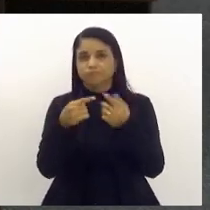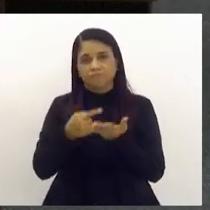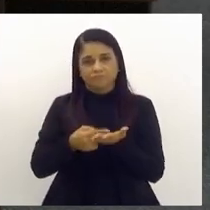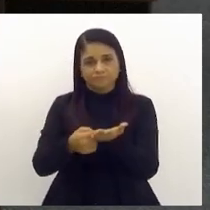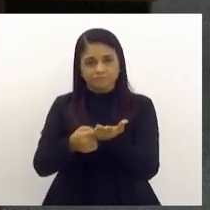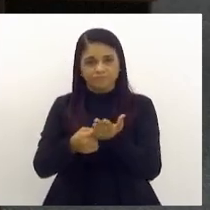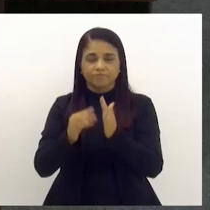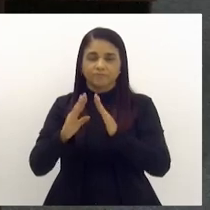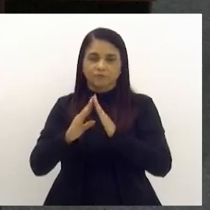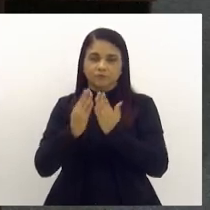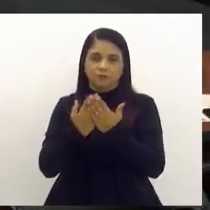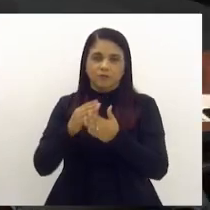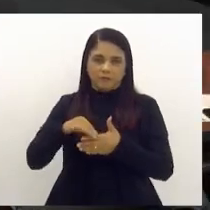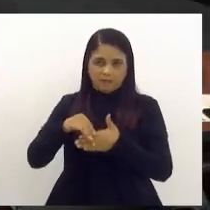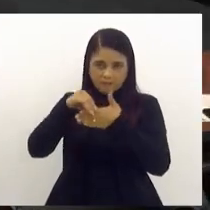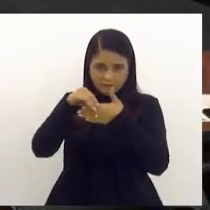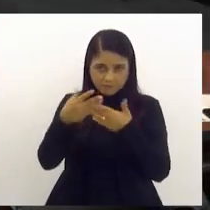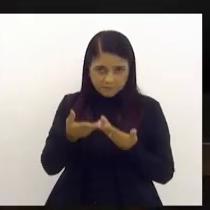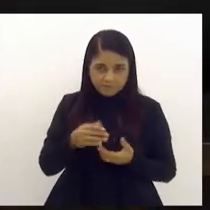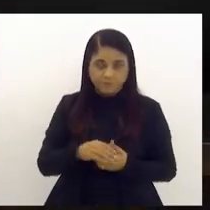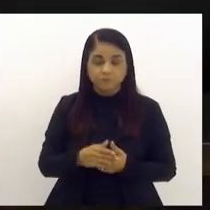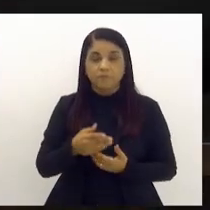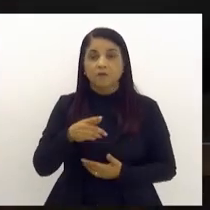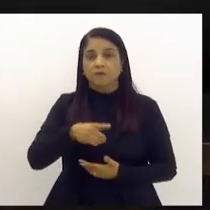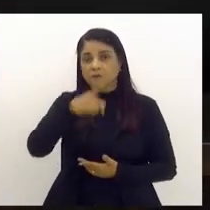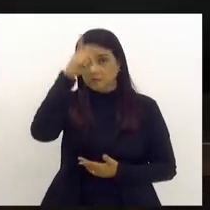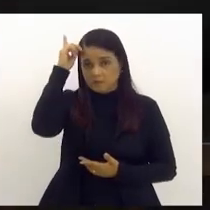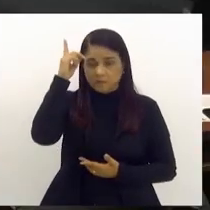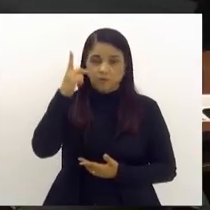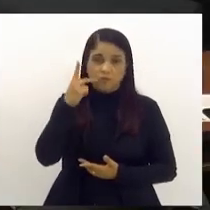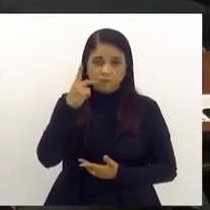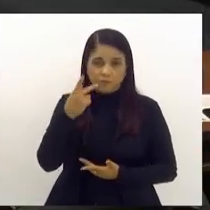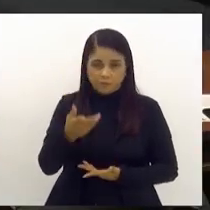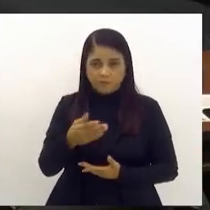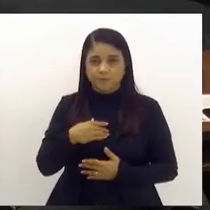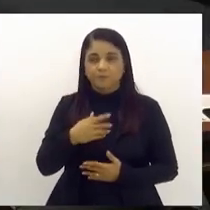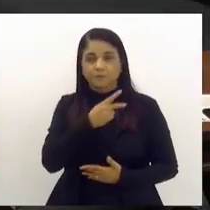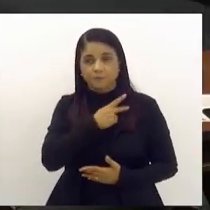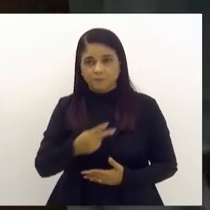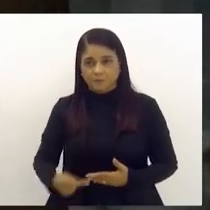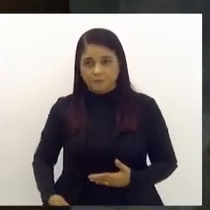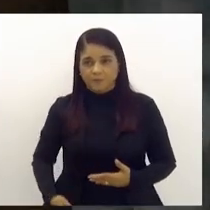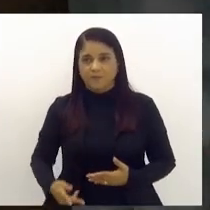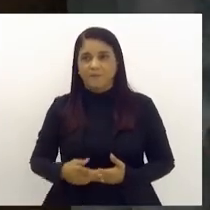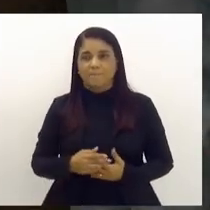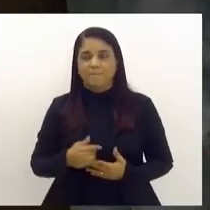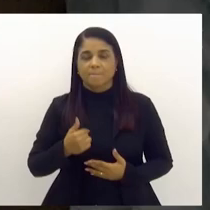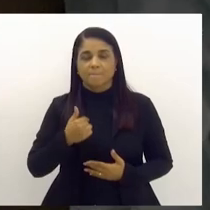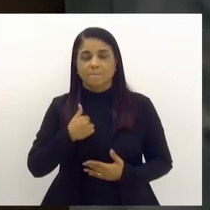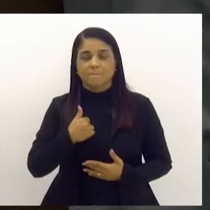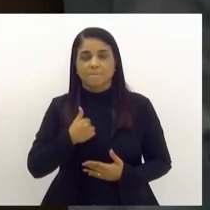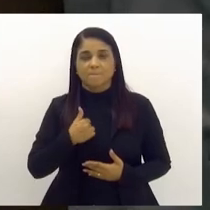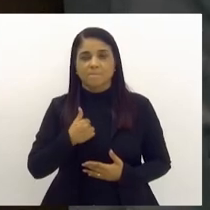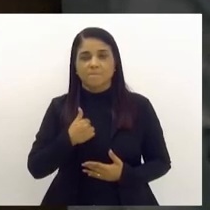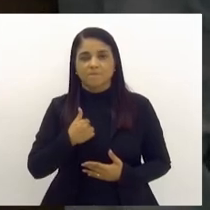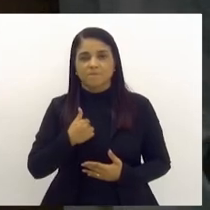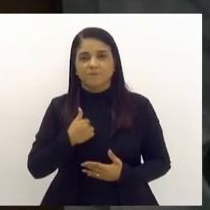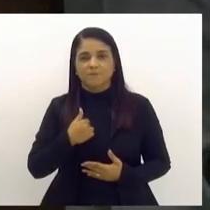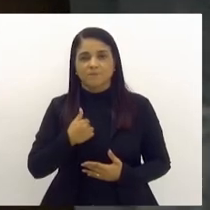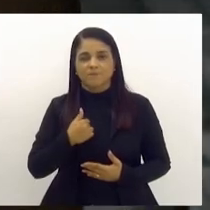no Colégio de Líderes. Deputado Luiz Paulo. Presidente, eu estou aqui